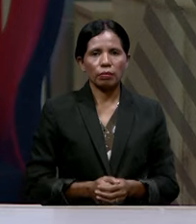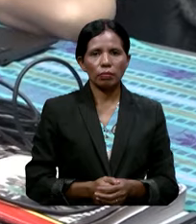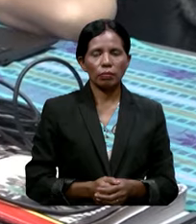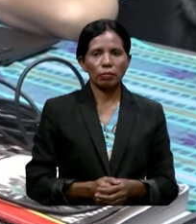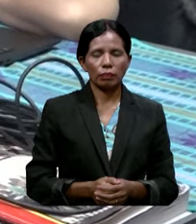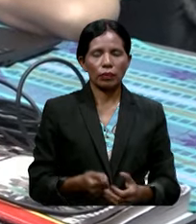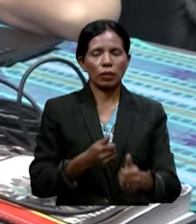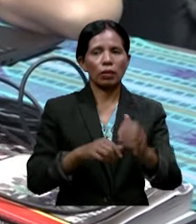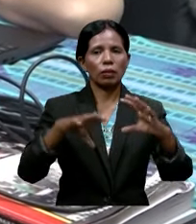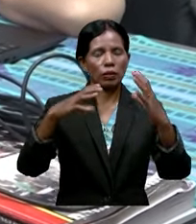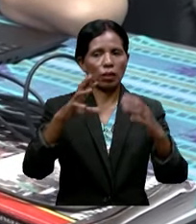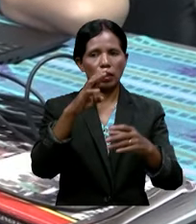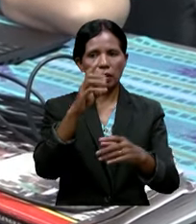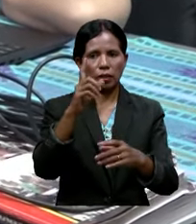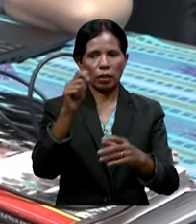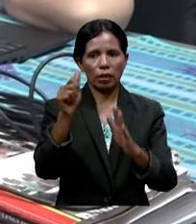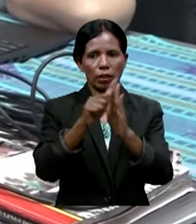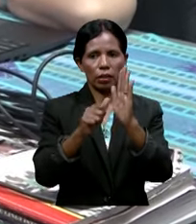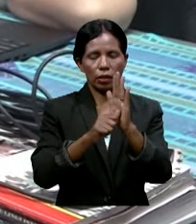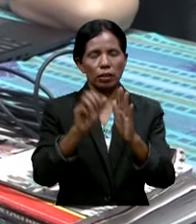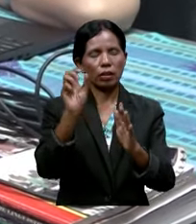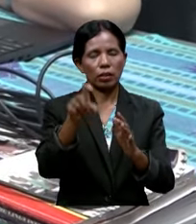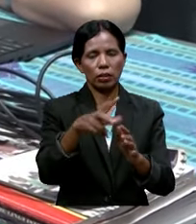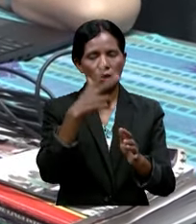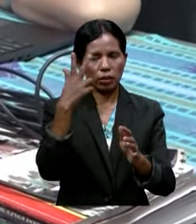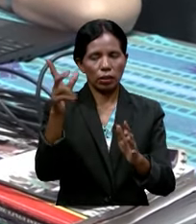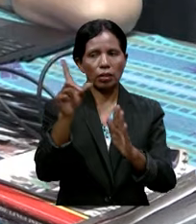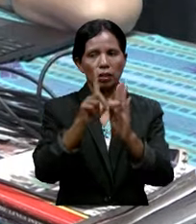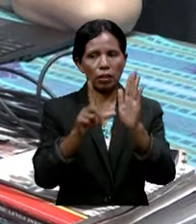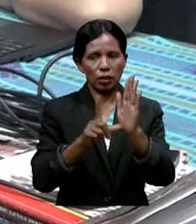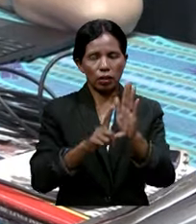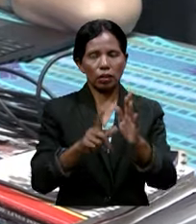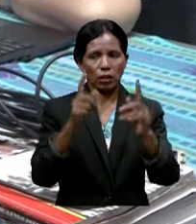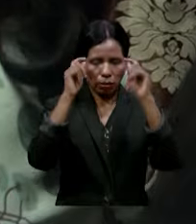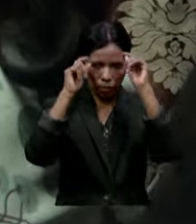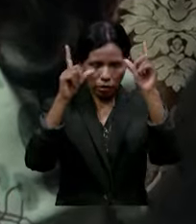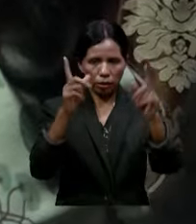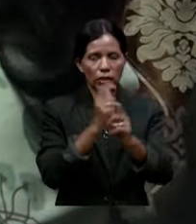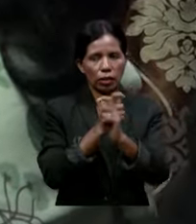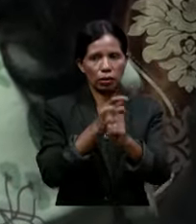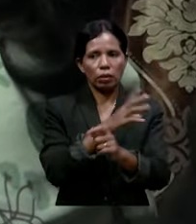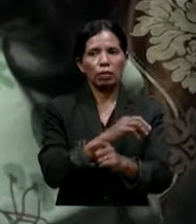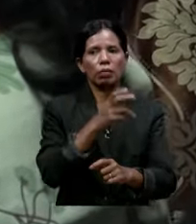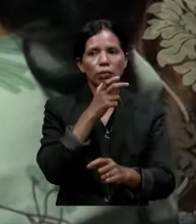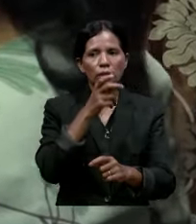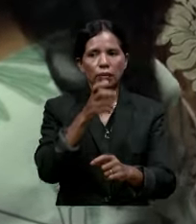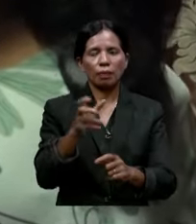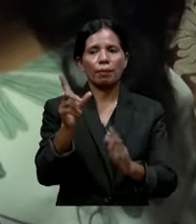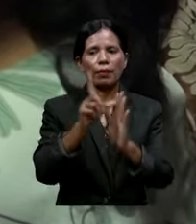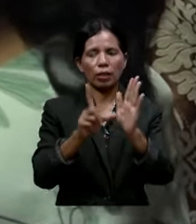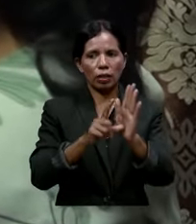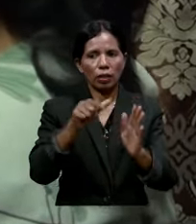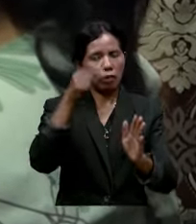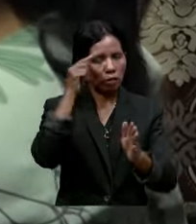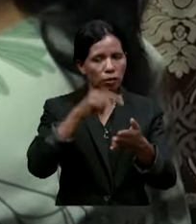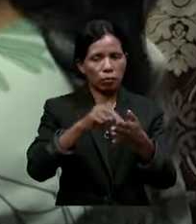Tuir Constitución RTL, artigo sanu resintolu, lian oficial no Nacional Timor Leste mak tetung no portugués, no iha decreto governo